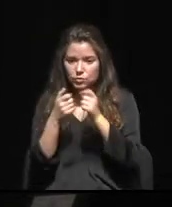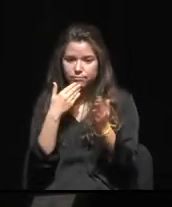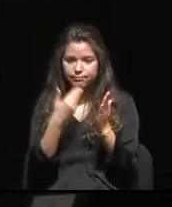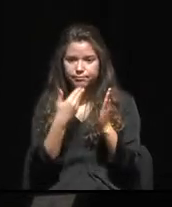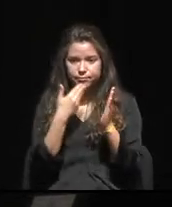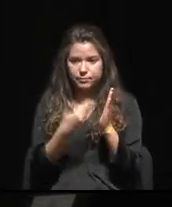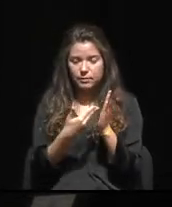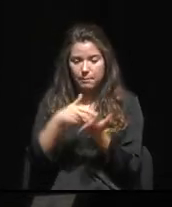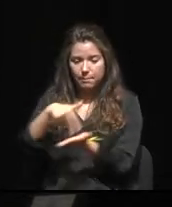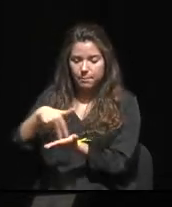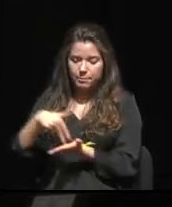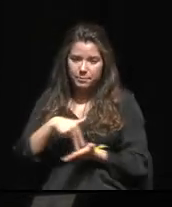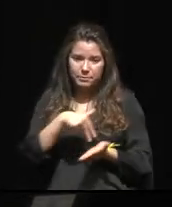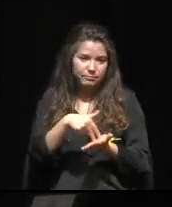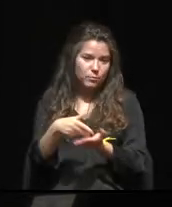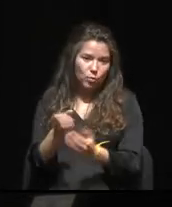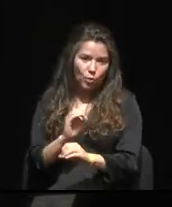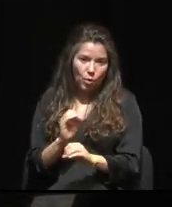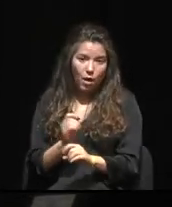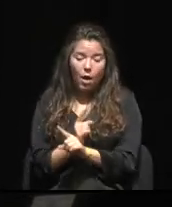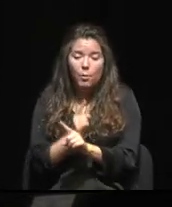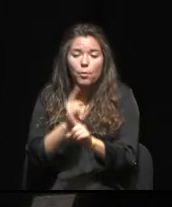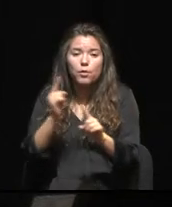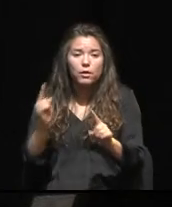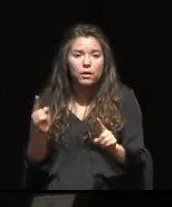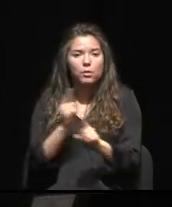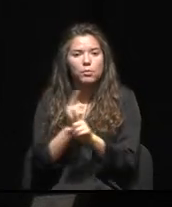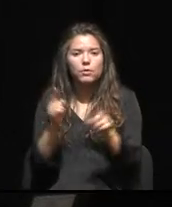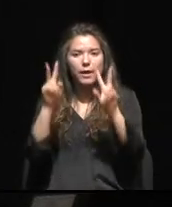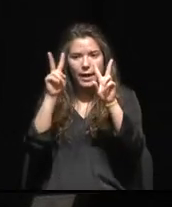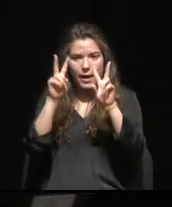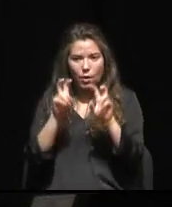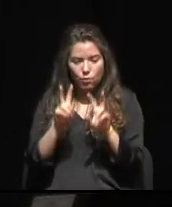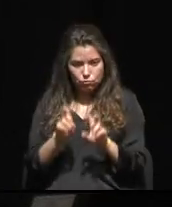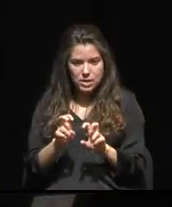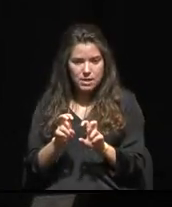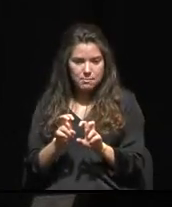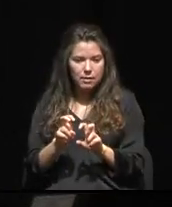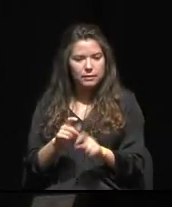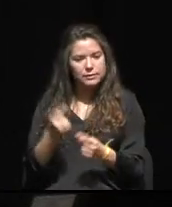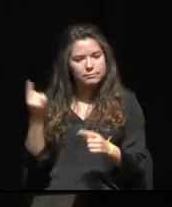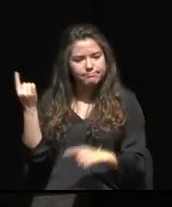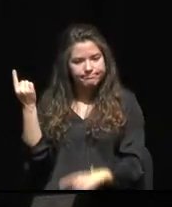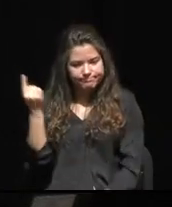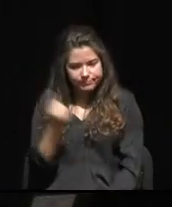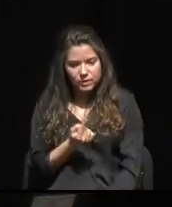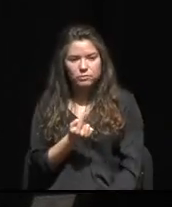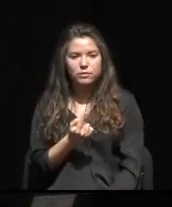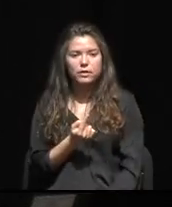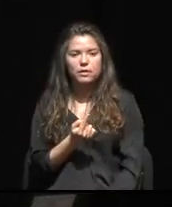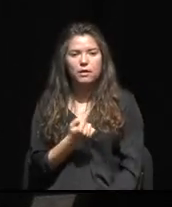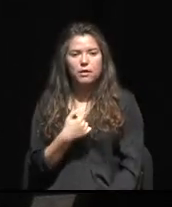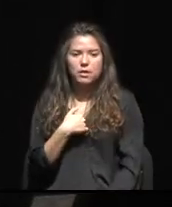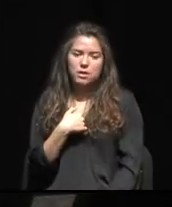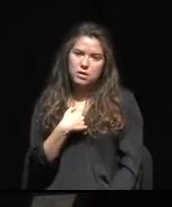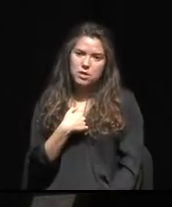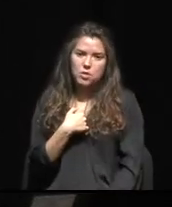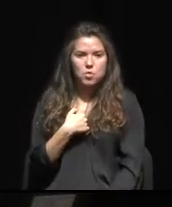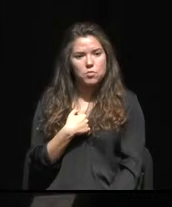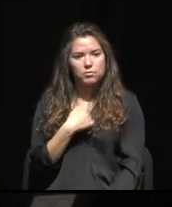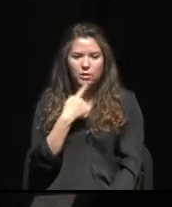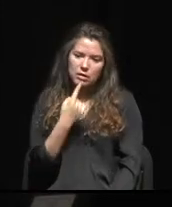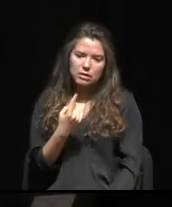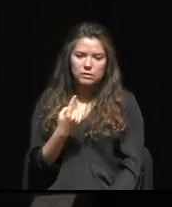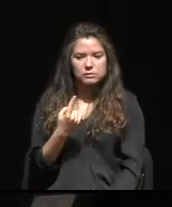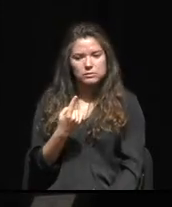e não estejam cá e porque este é um tema realmente que devia ter sido eh eu diria acolhido